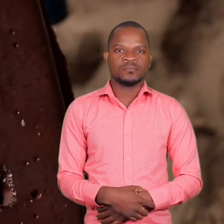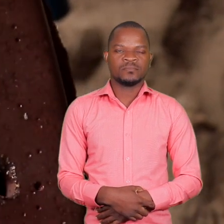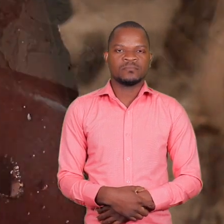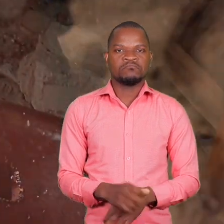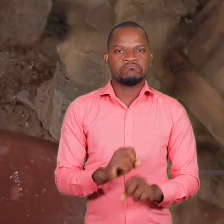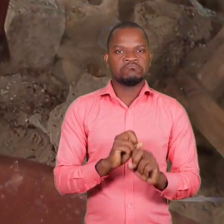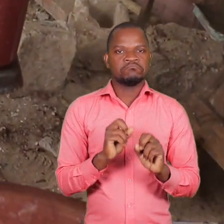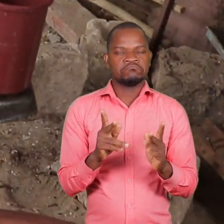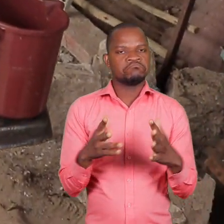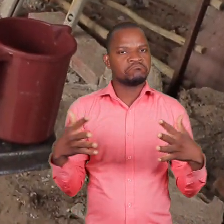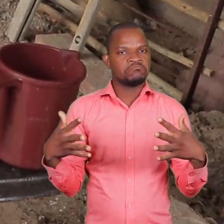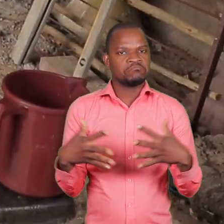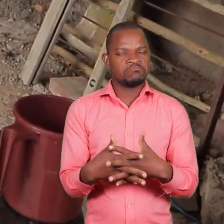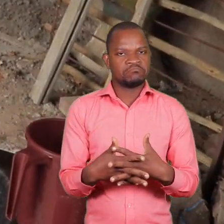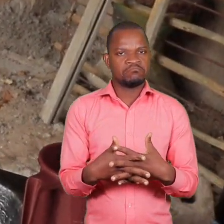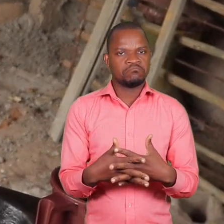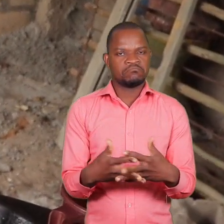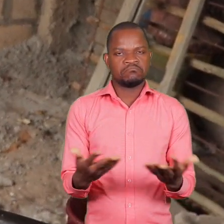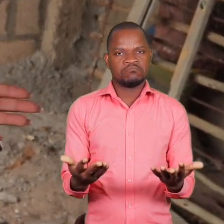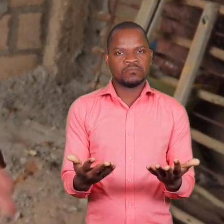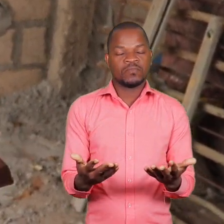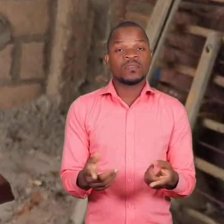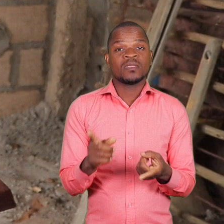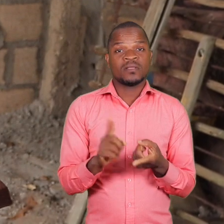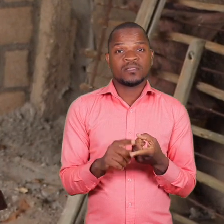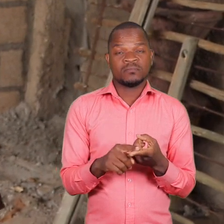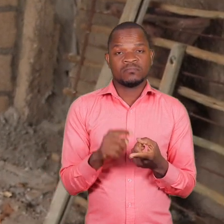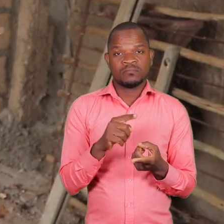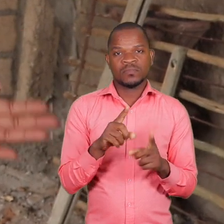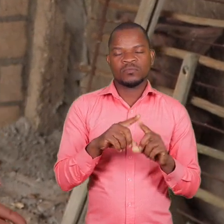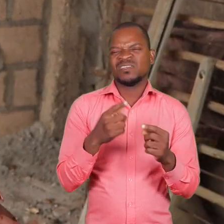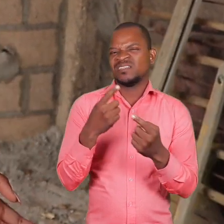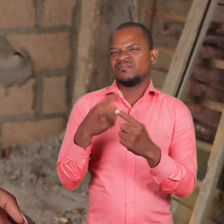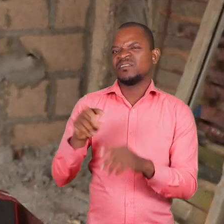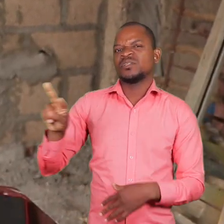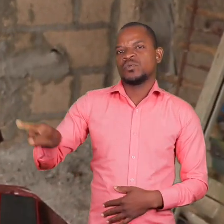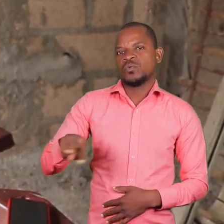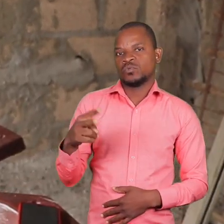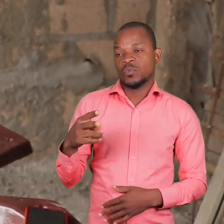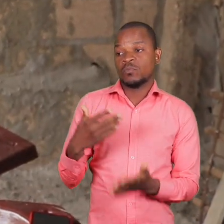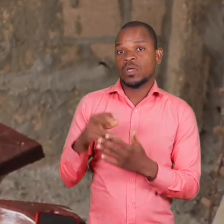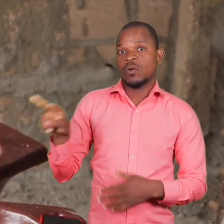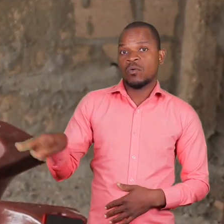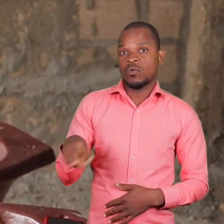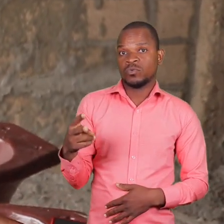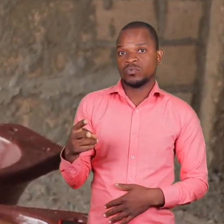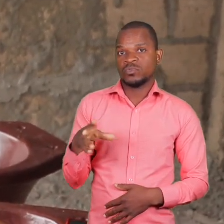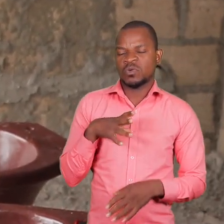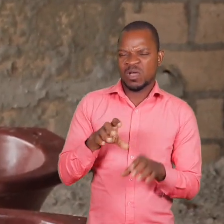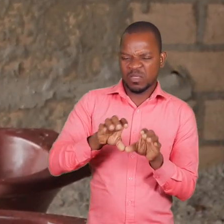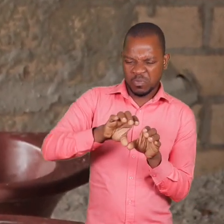E pronto. A particularidade que a nossa pia tem, diferente das outras pias, é que as outras pias levam